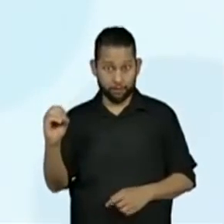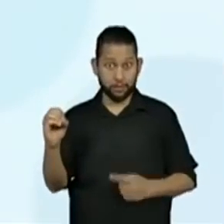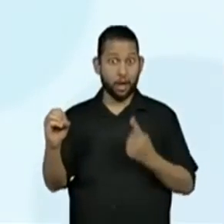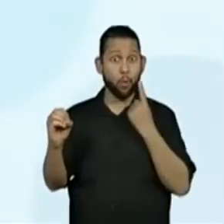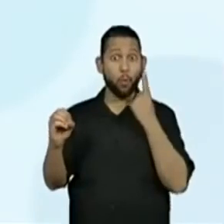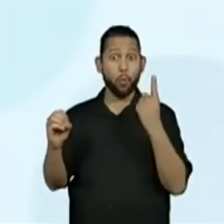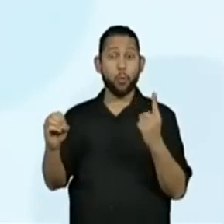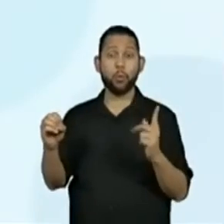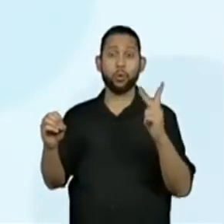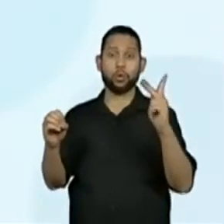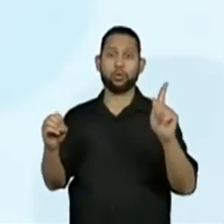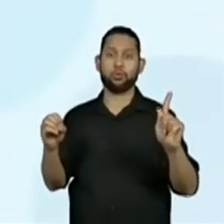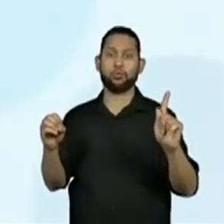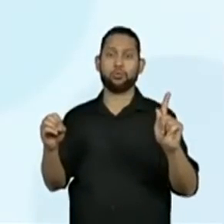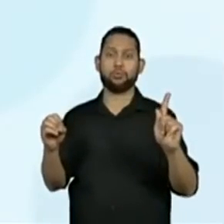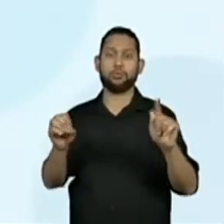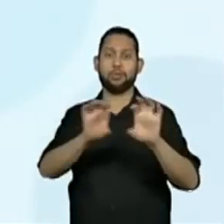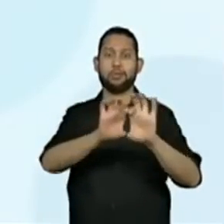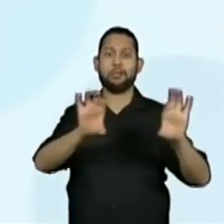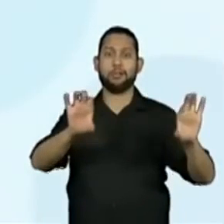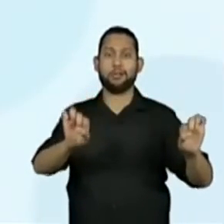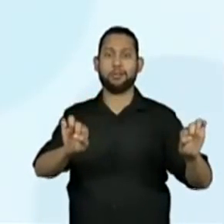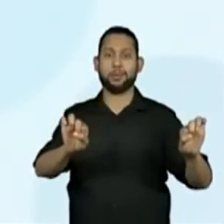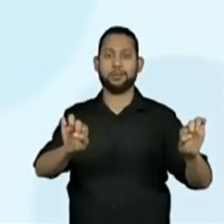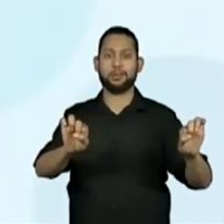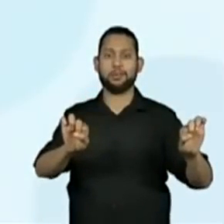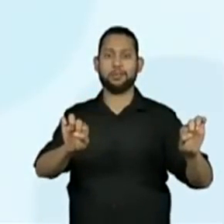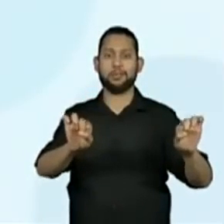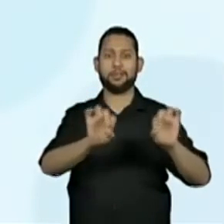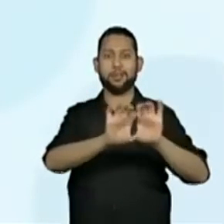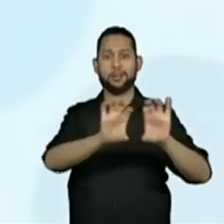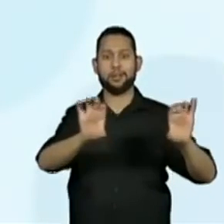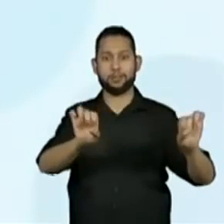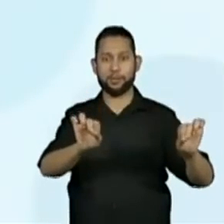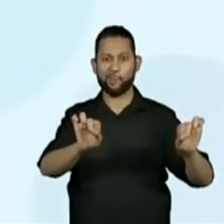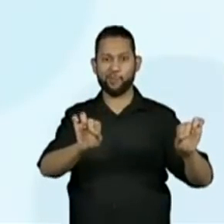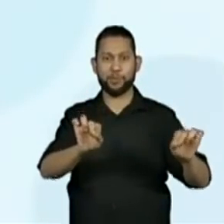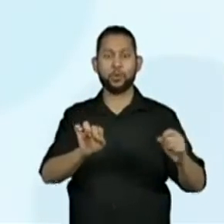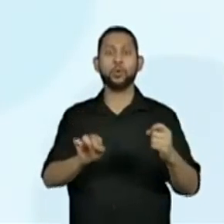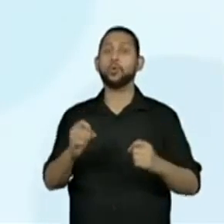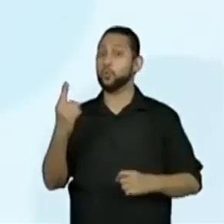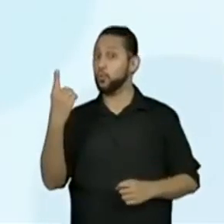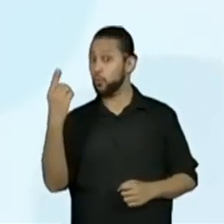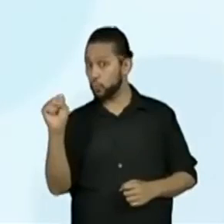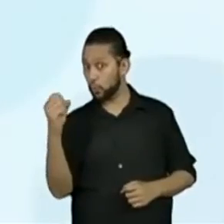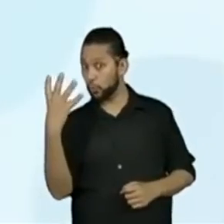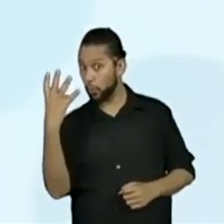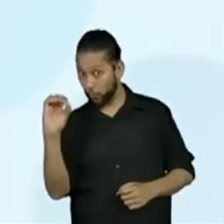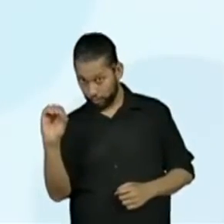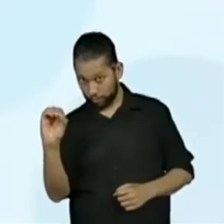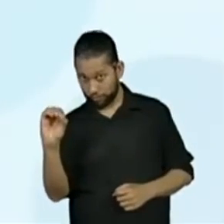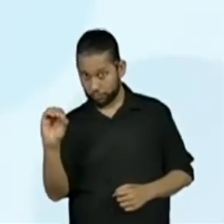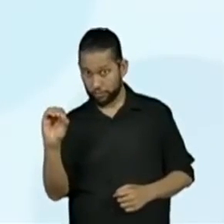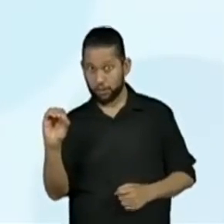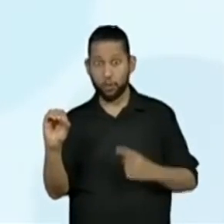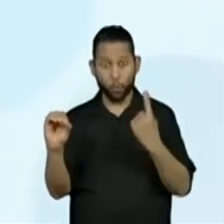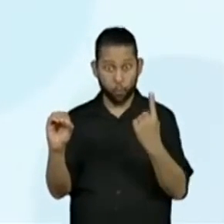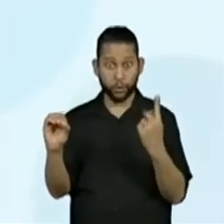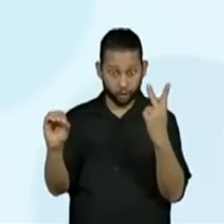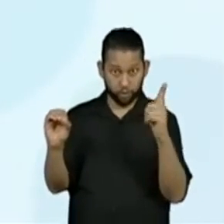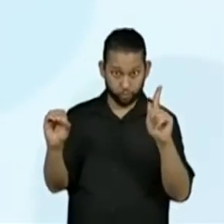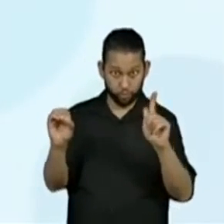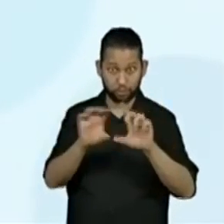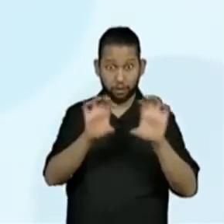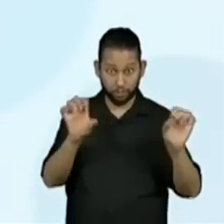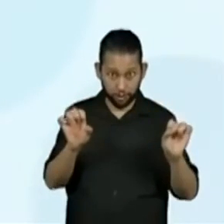calabresa essa informação é importante o quê que vocês acham muito